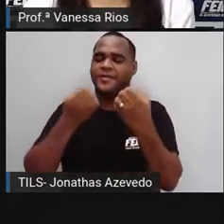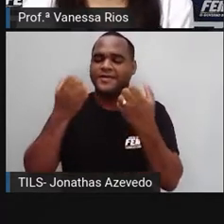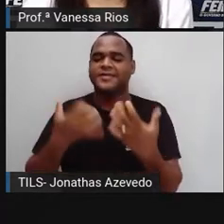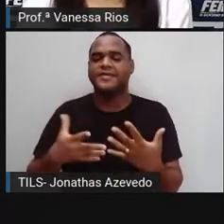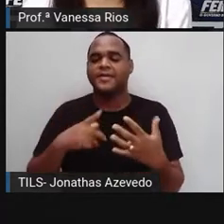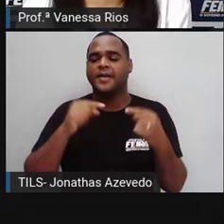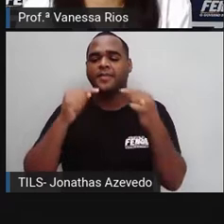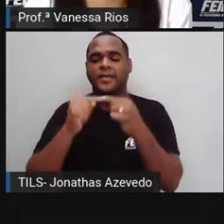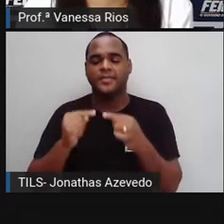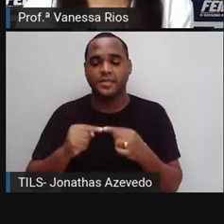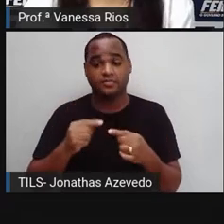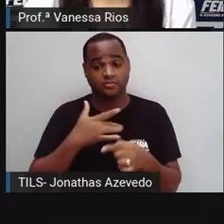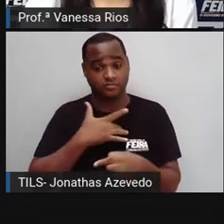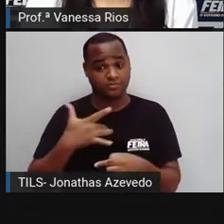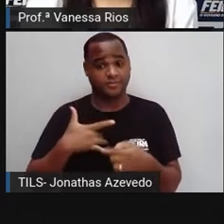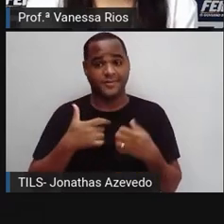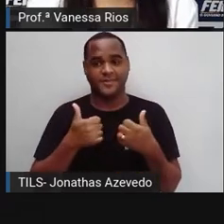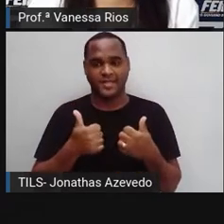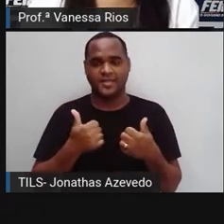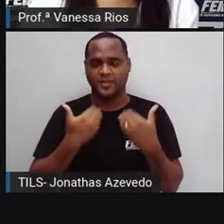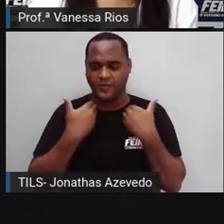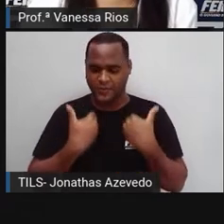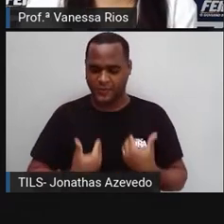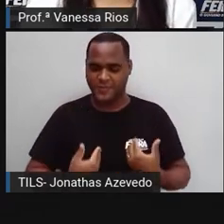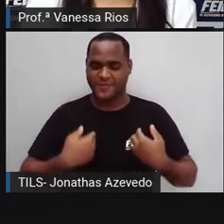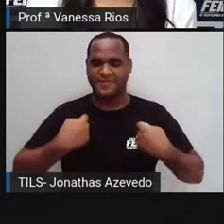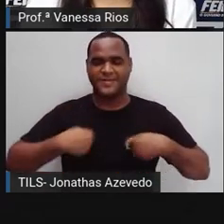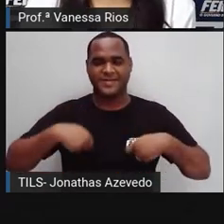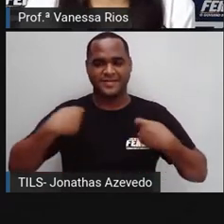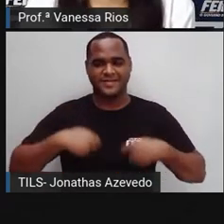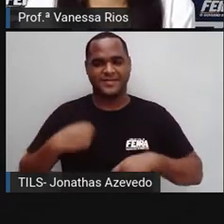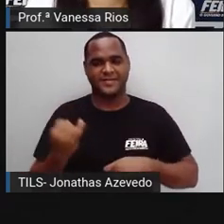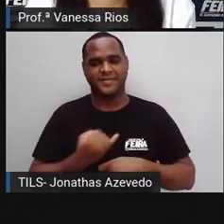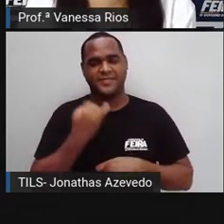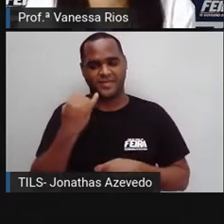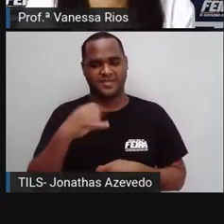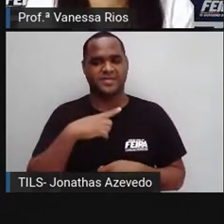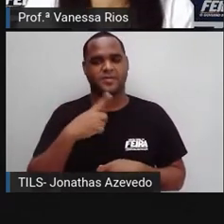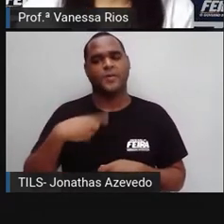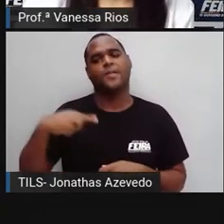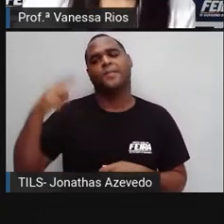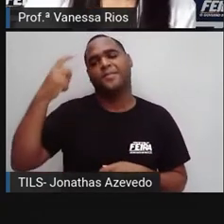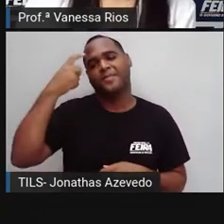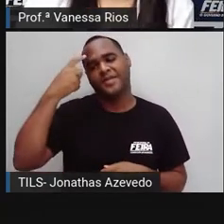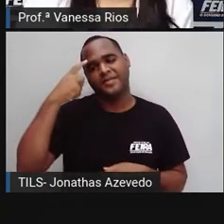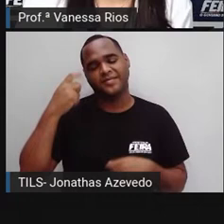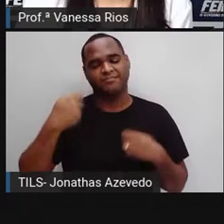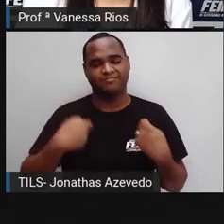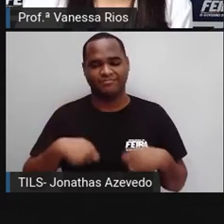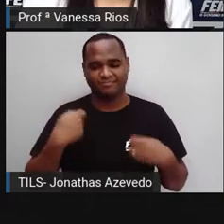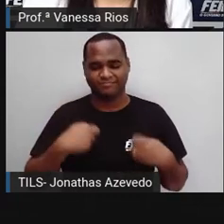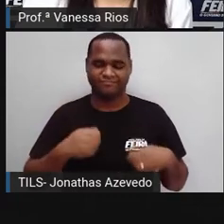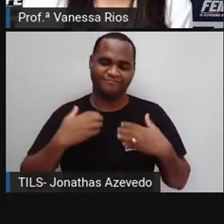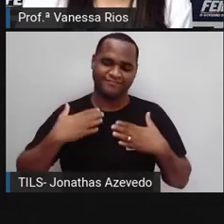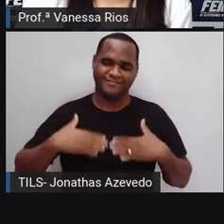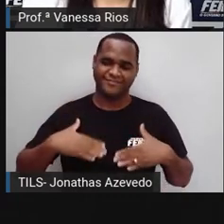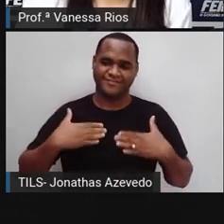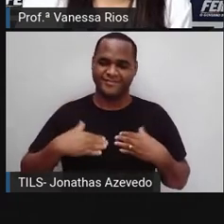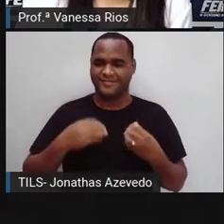questão de saúde. O nosso corpo precisa, a nossa mente precisa de descanso.